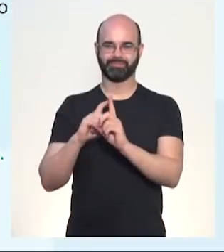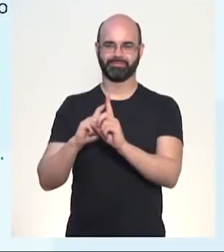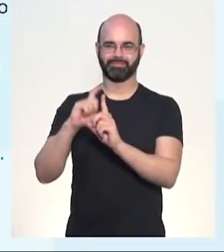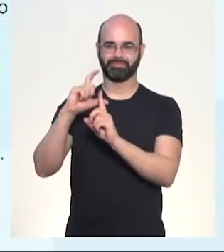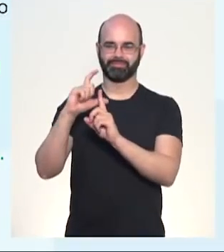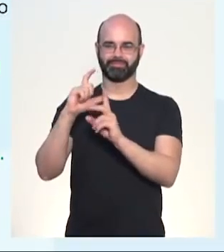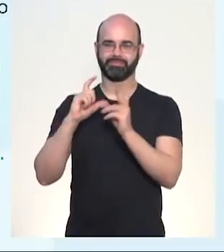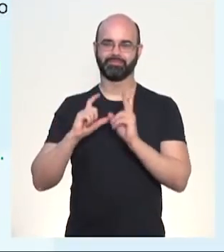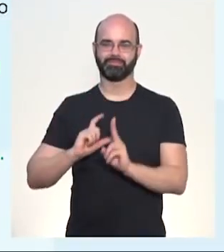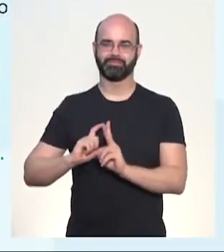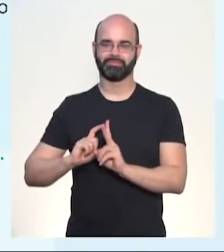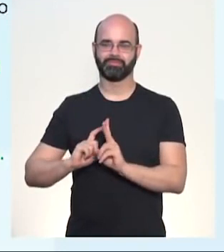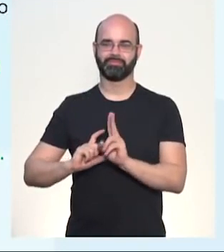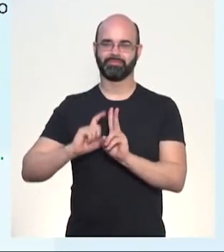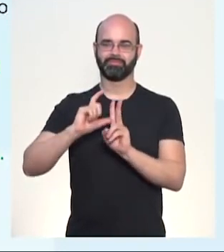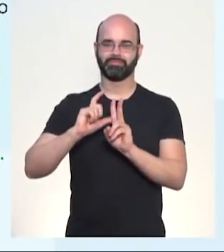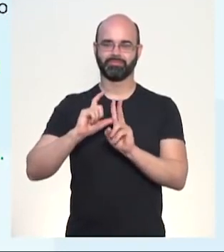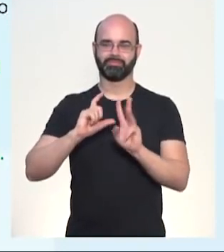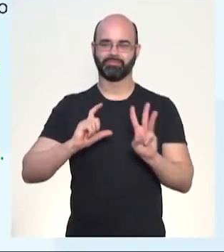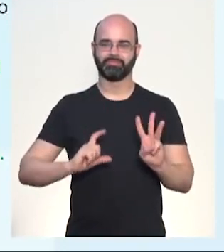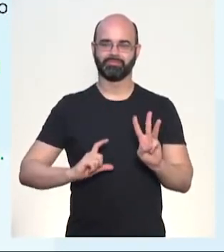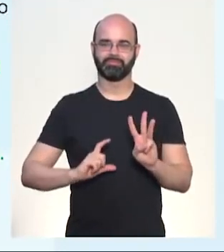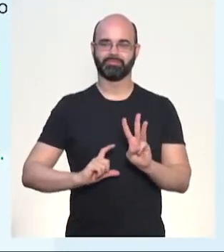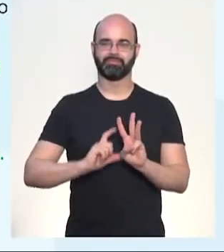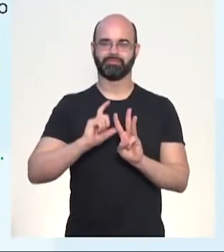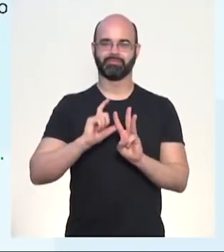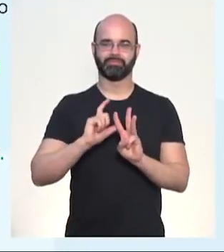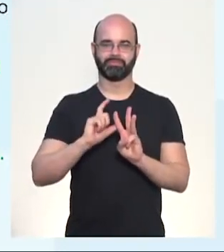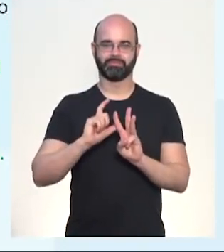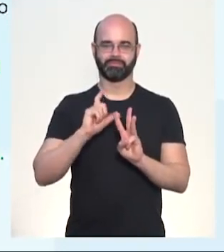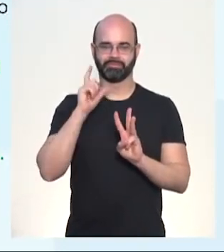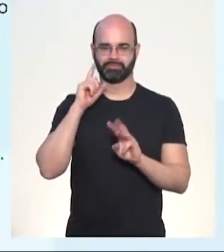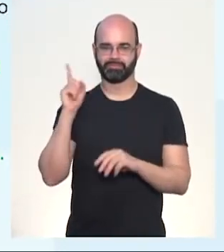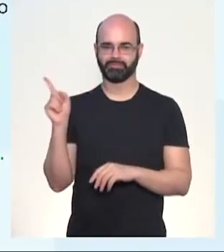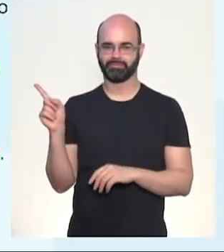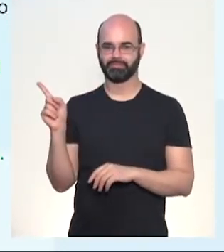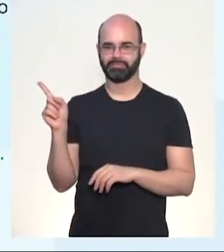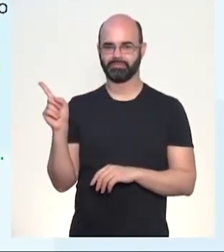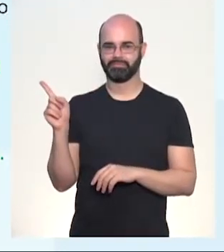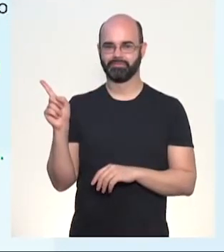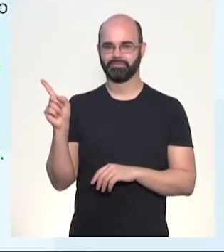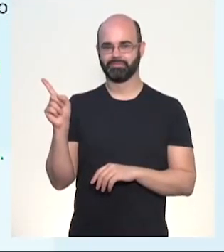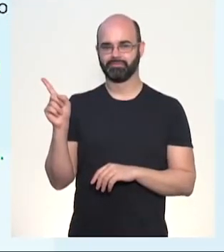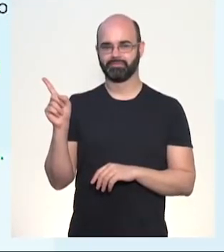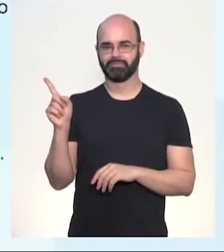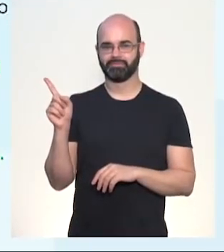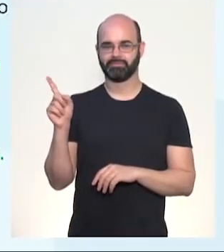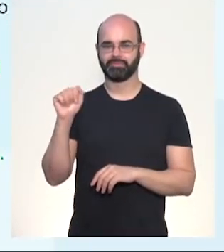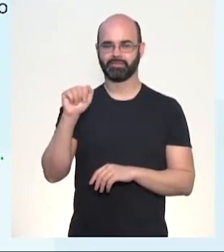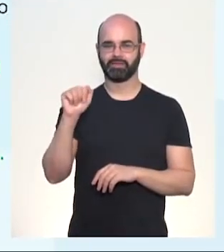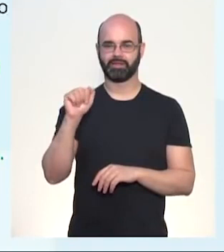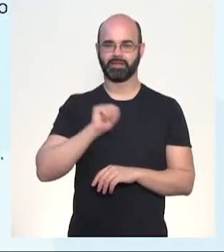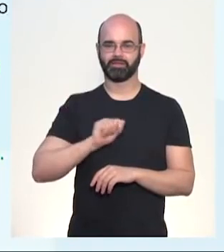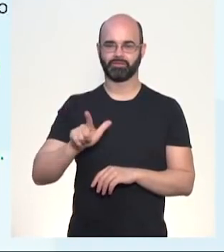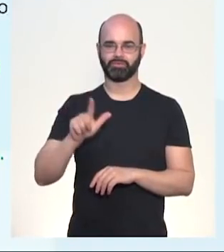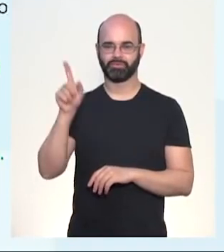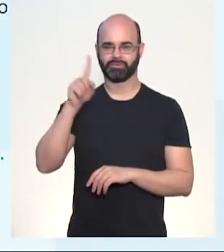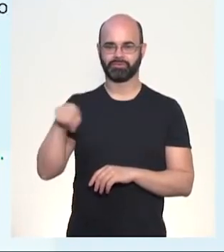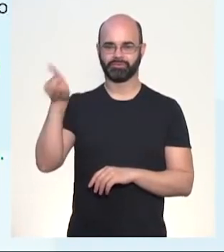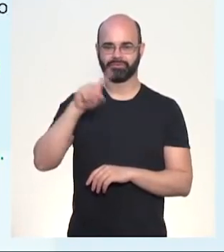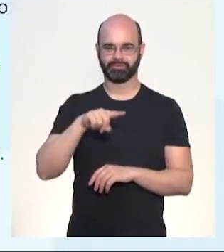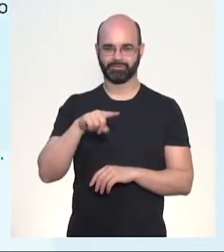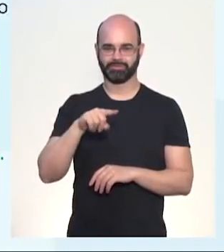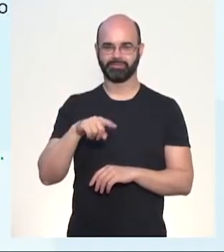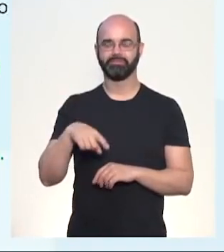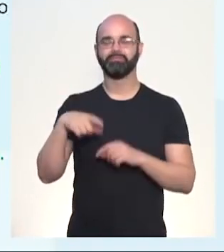o número 2, o número 3, e aí veio, ó, tá vendo? Ó, encaixou, ó, circunferência azul. É a posição que o